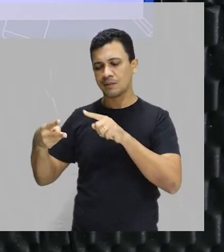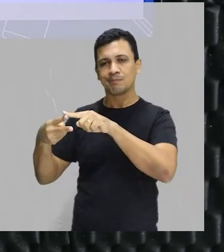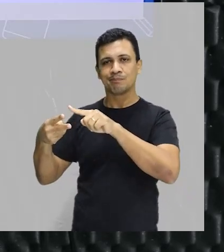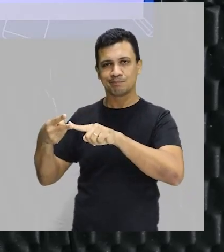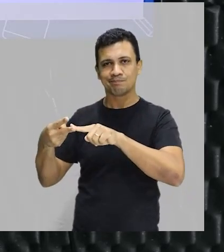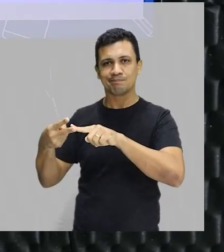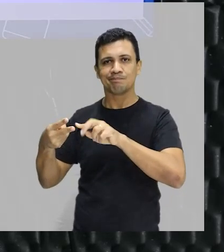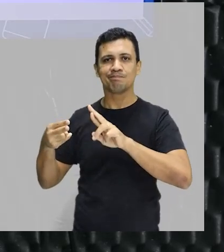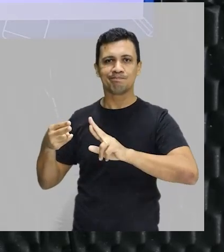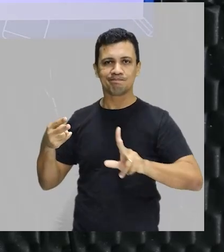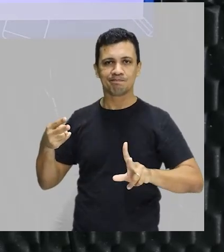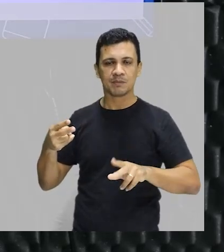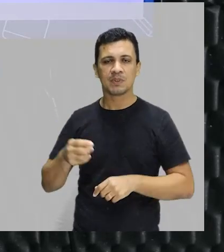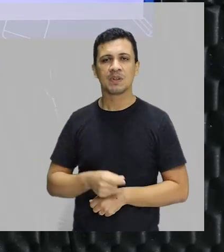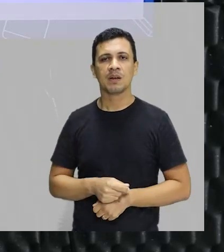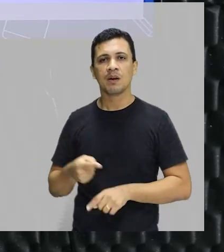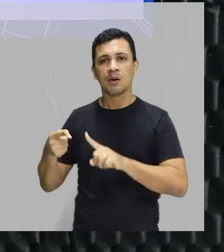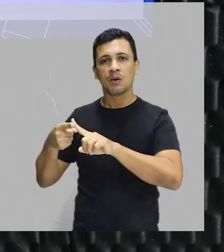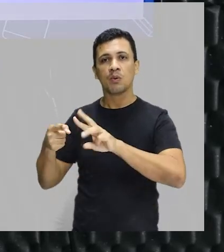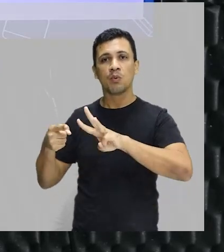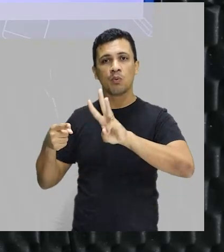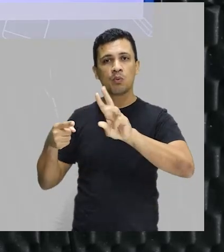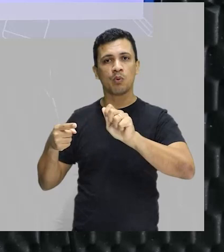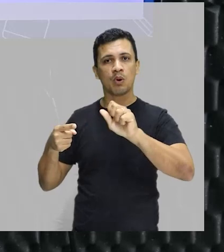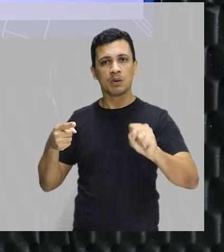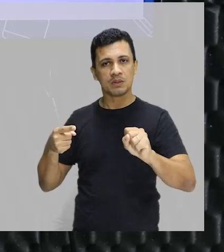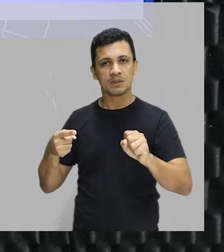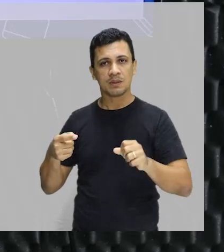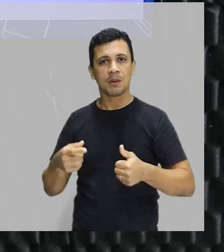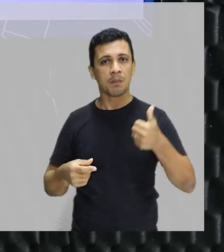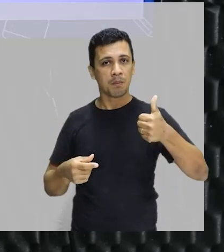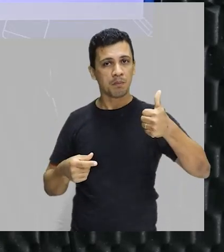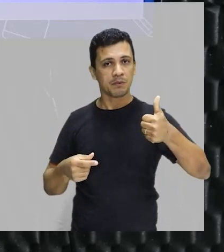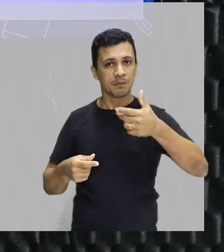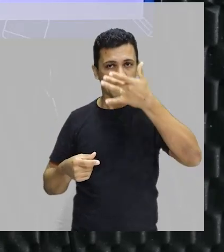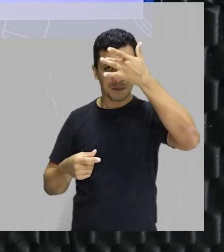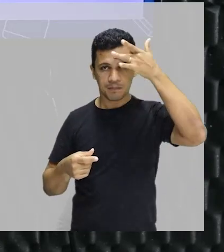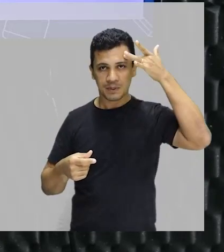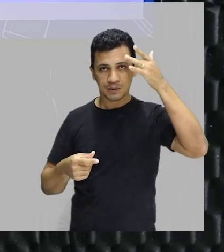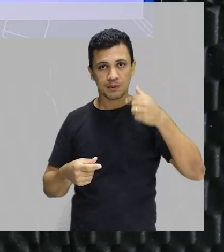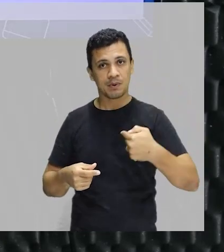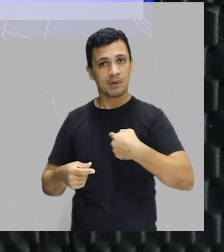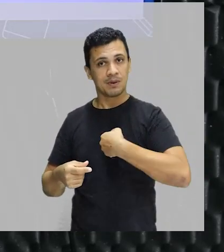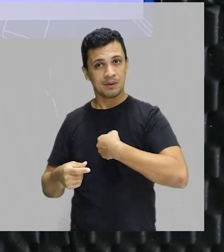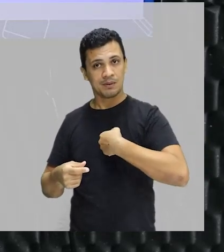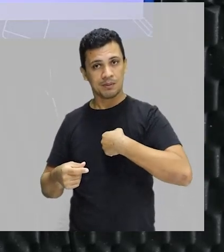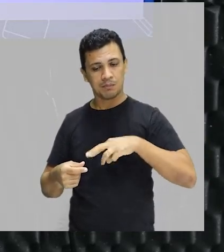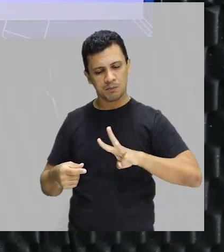dois. Was, eu vou usar para a primeira pessoa. I was, ou